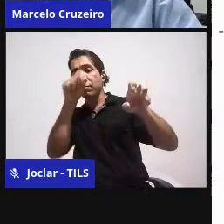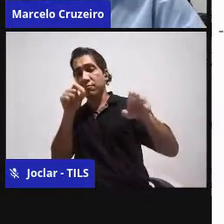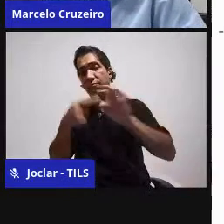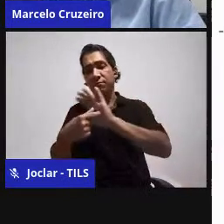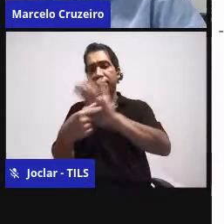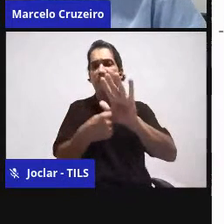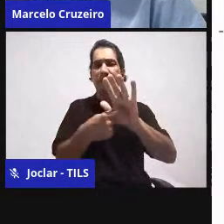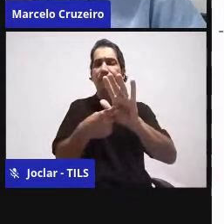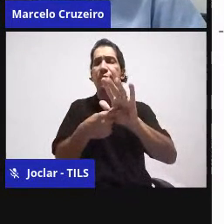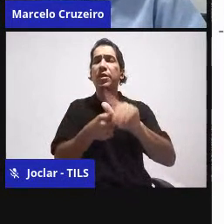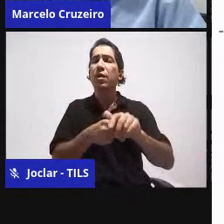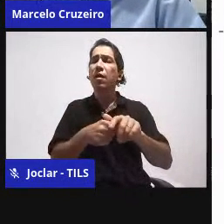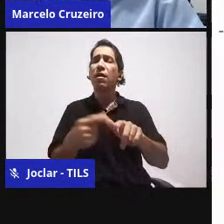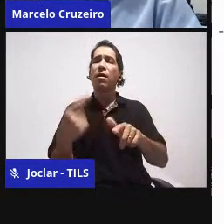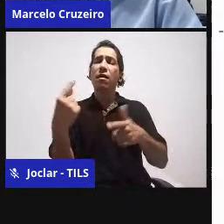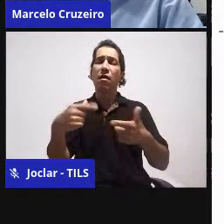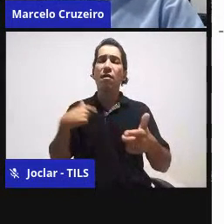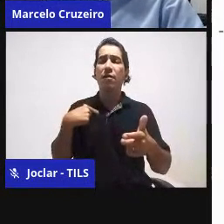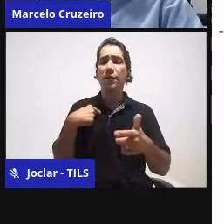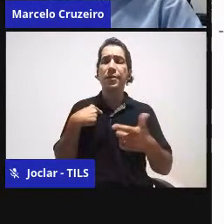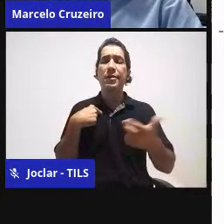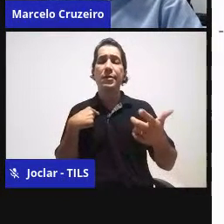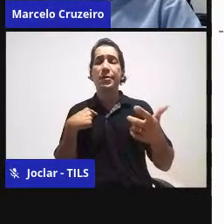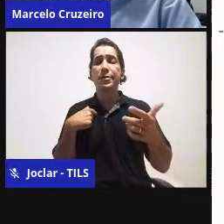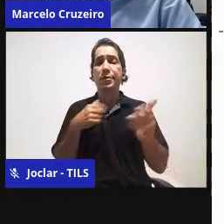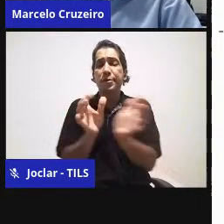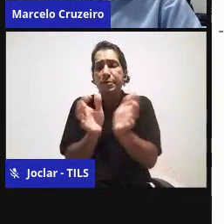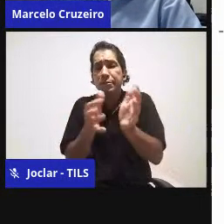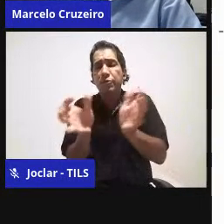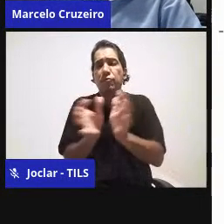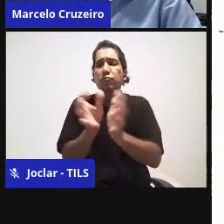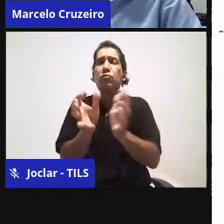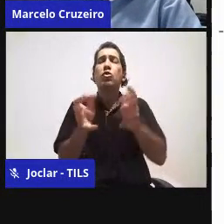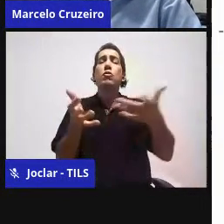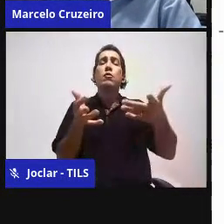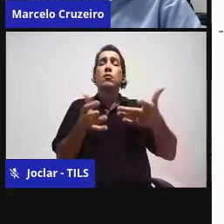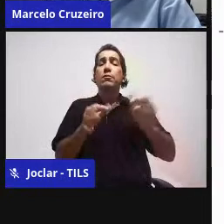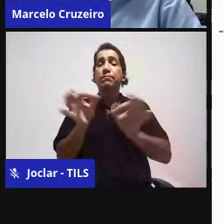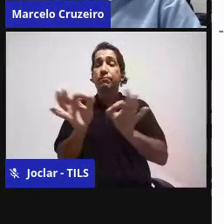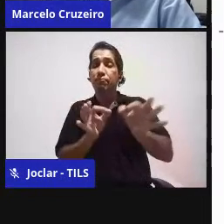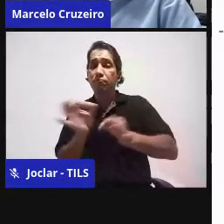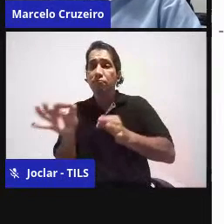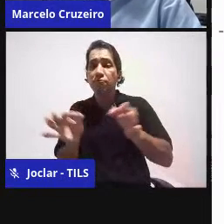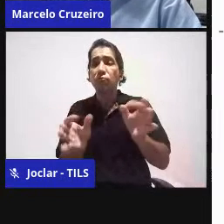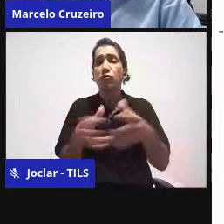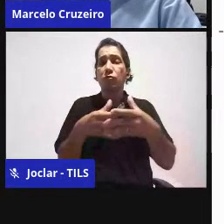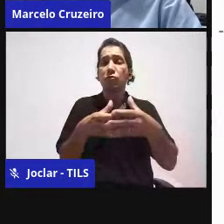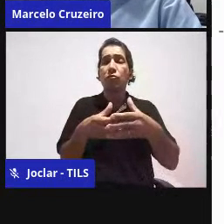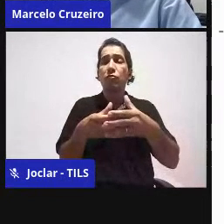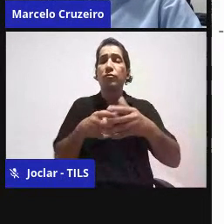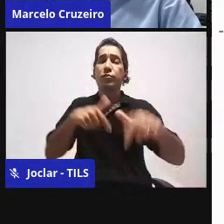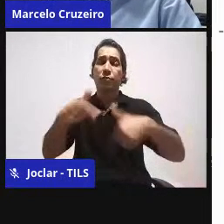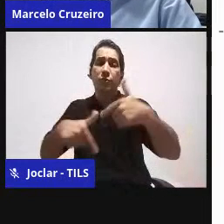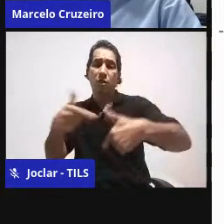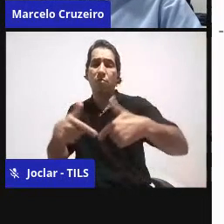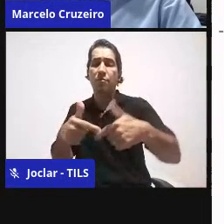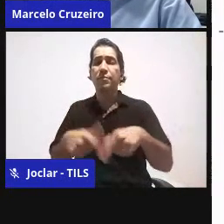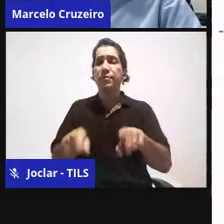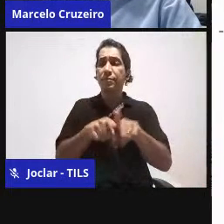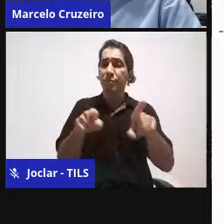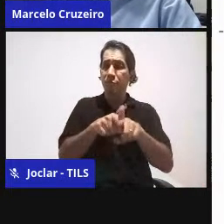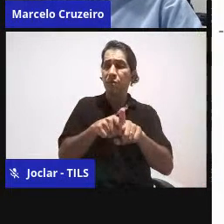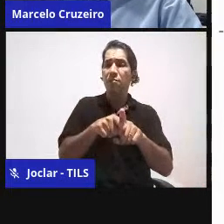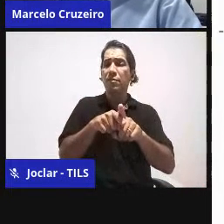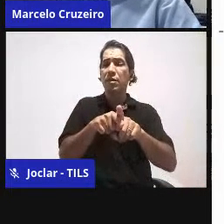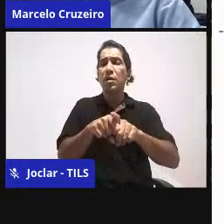trabalho composto por representantes de áreas de negócio, economia, política e da própria academia. Né, e em 2013, esse